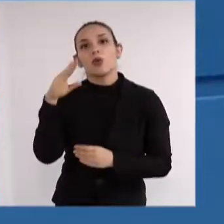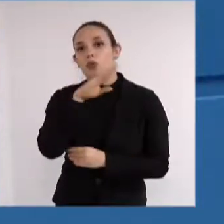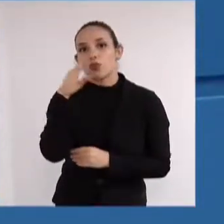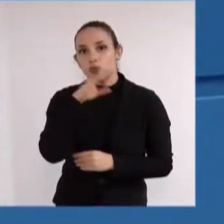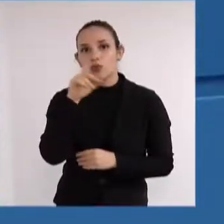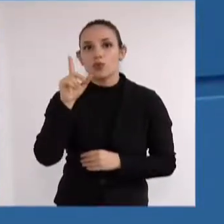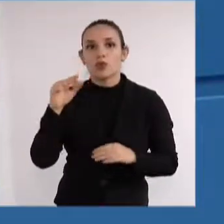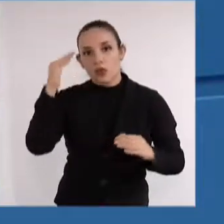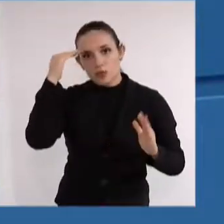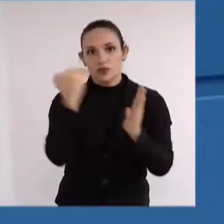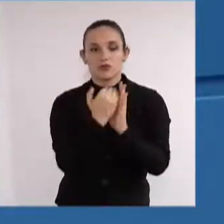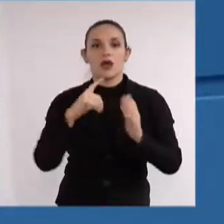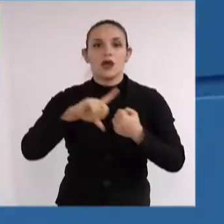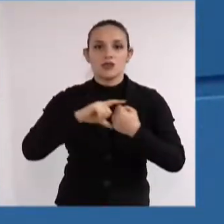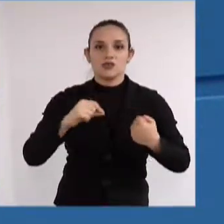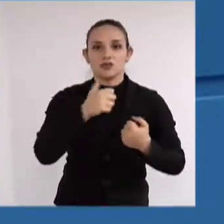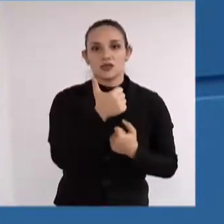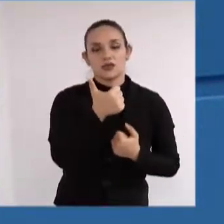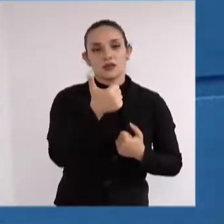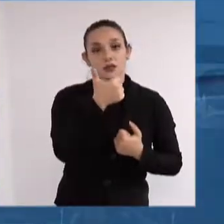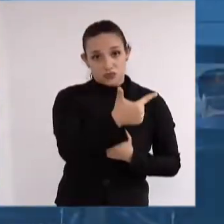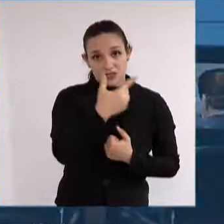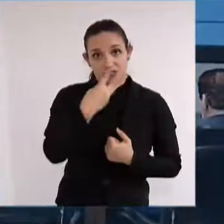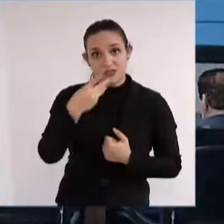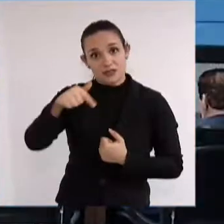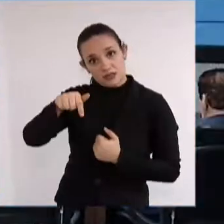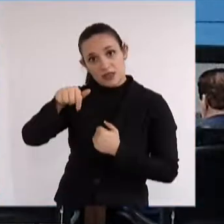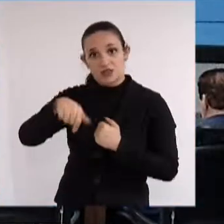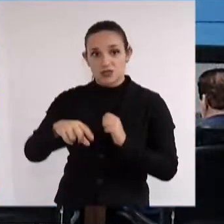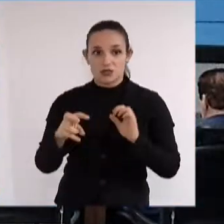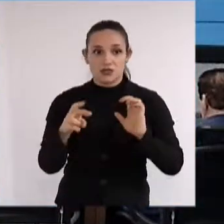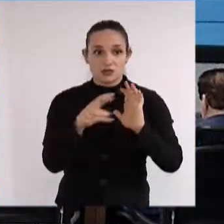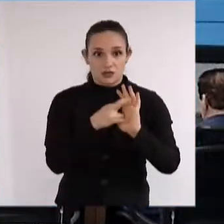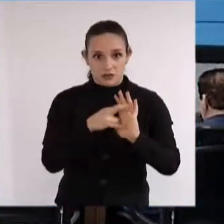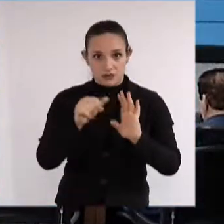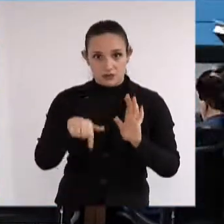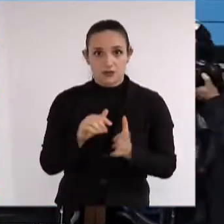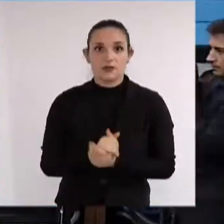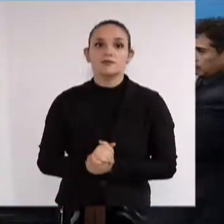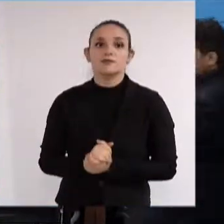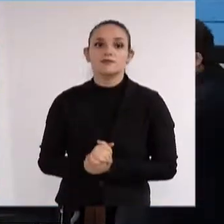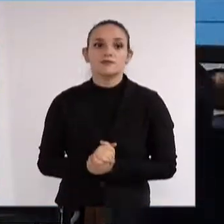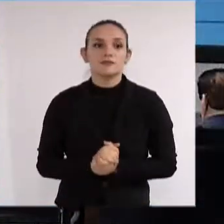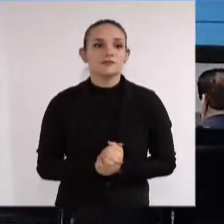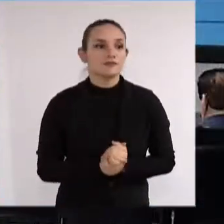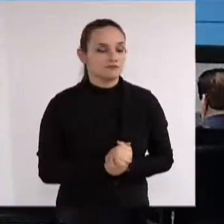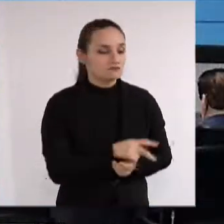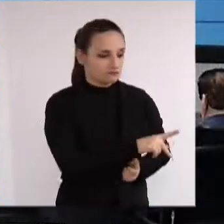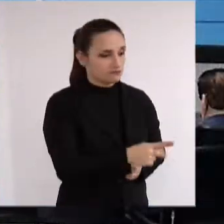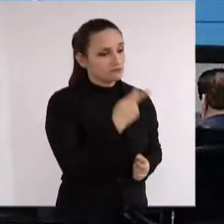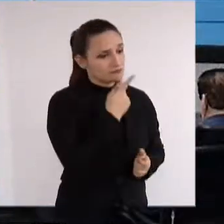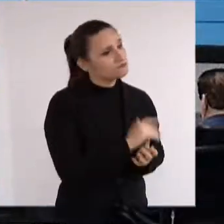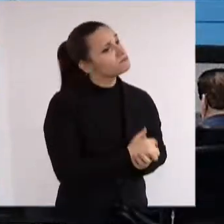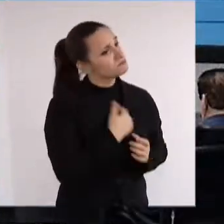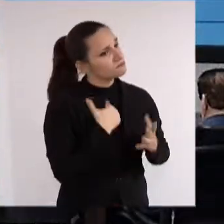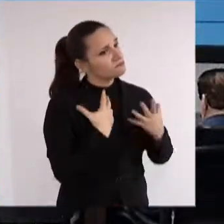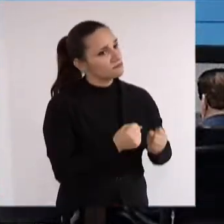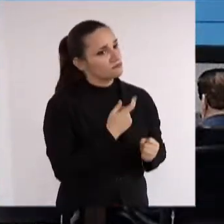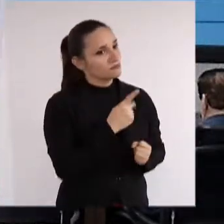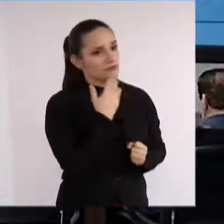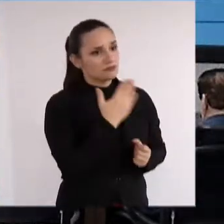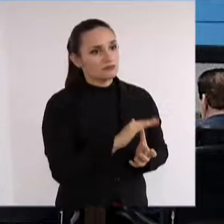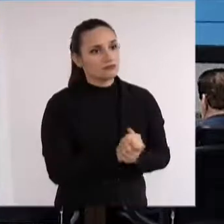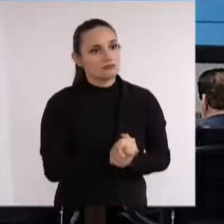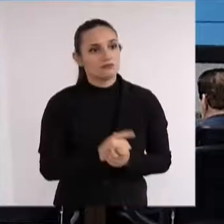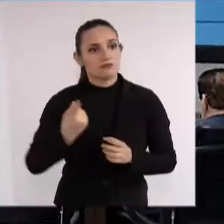artigo 237 do regimento desta Casa. Deputado professor Rinaldo, recebo a questão de ordem de Vossa Excelência. Esta